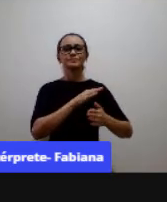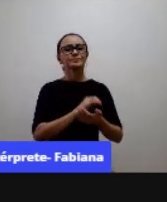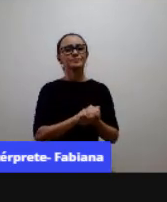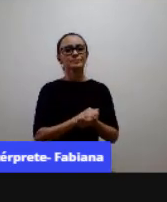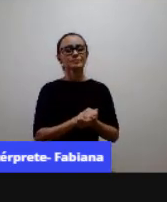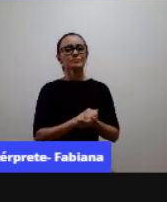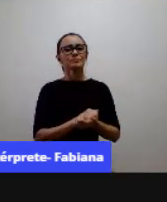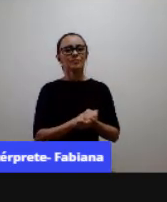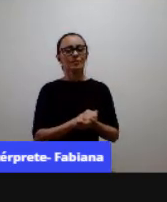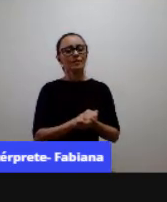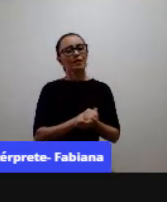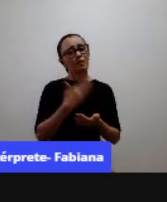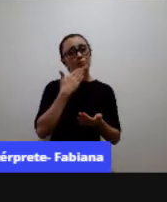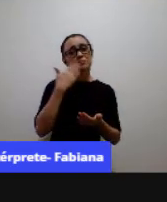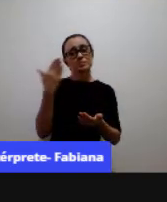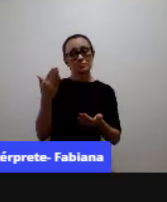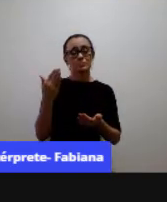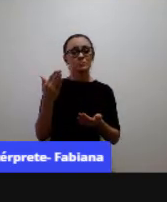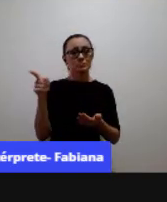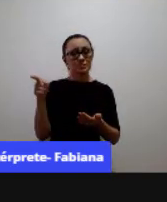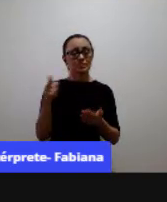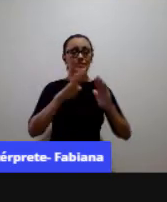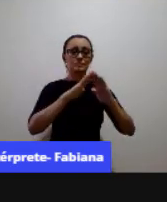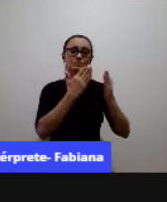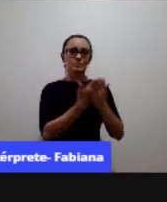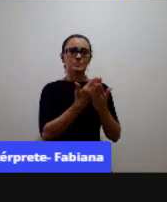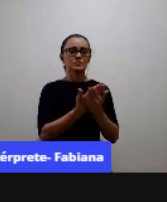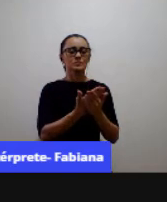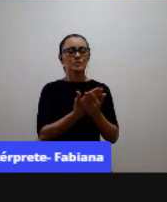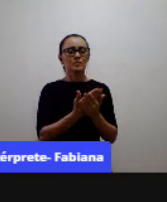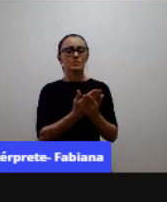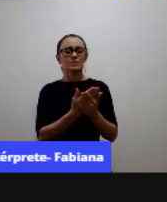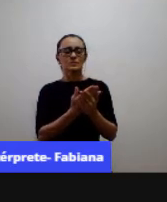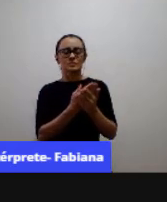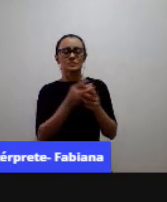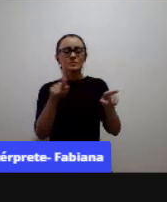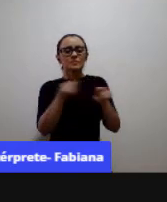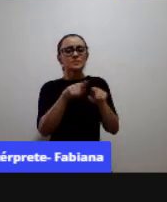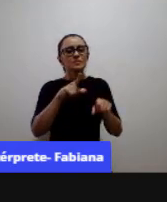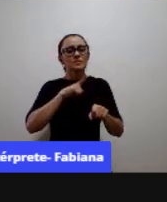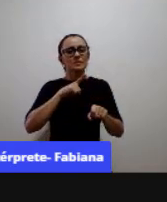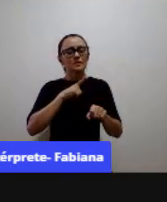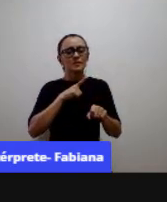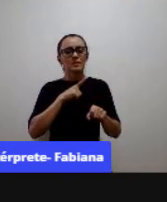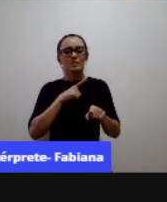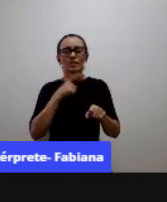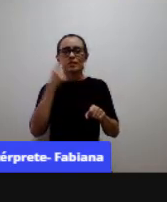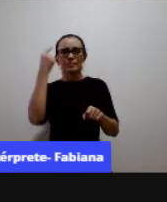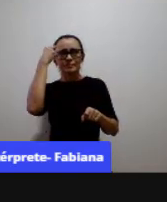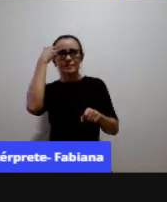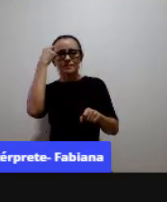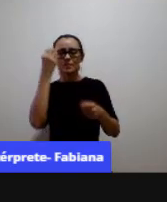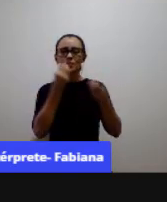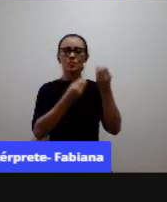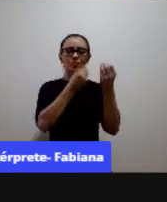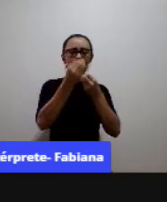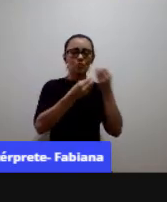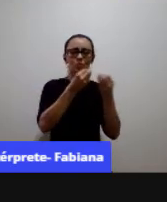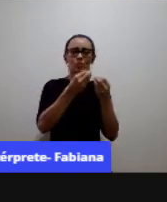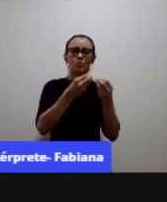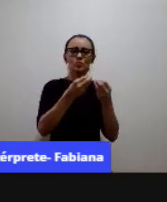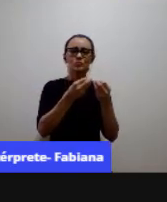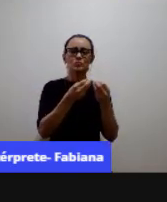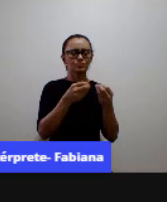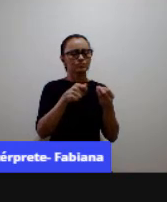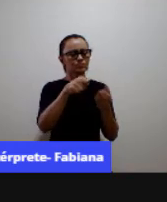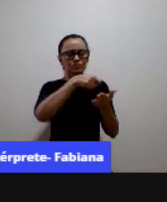escola, né, ele requerer isso, então a gente ter essa preocupação realmente na questão da qualidade da elaboração,